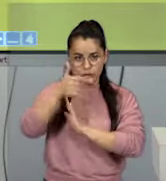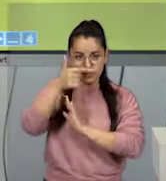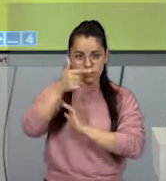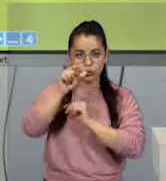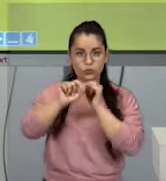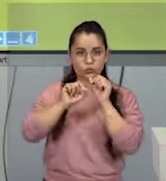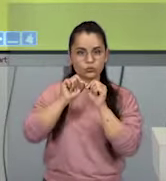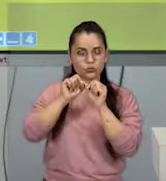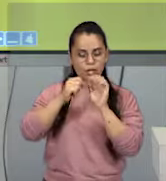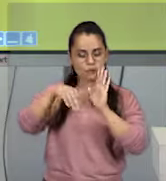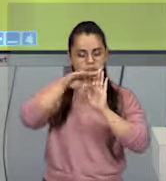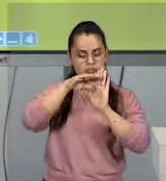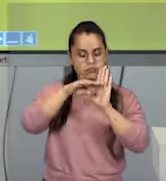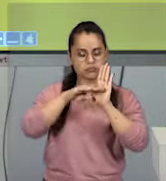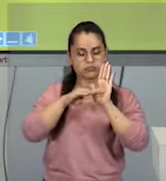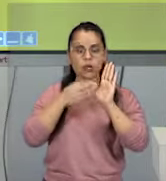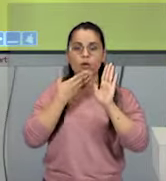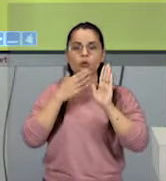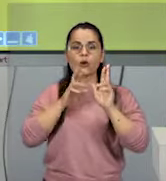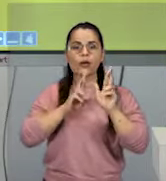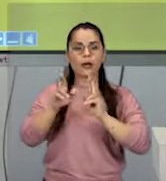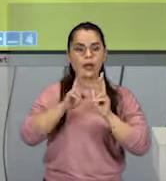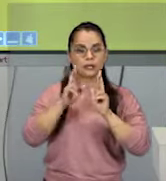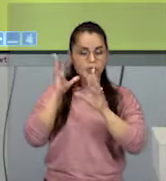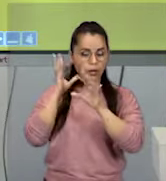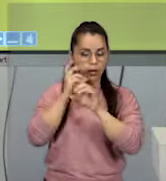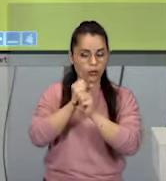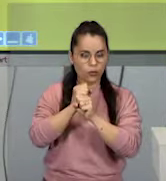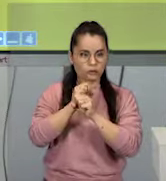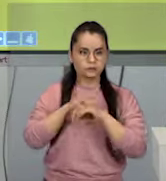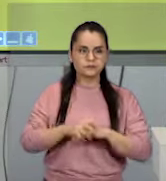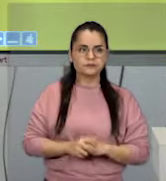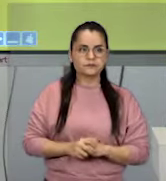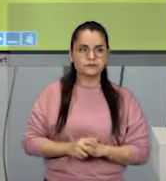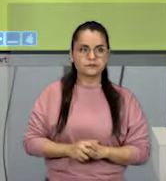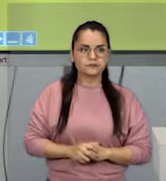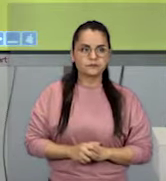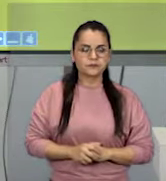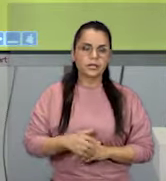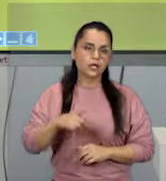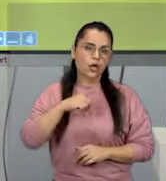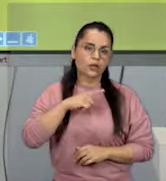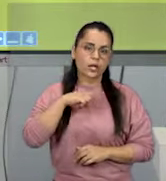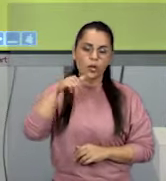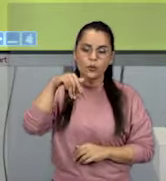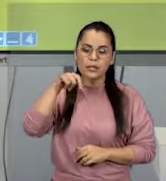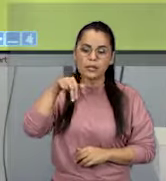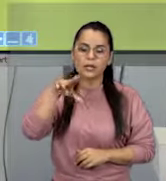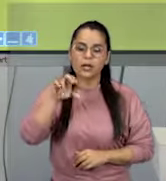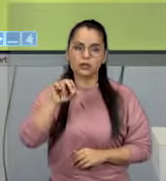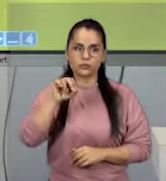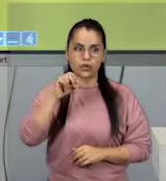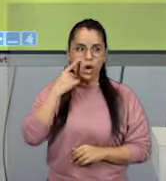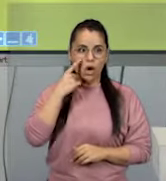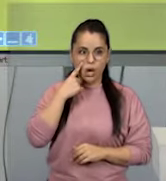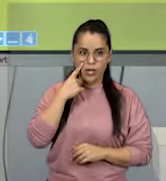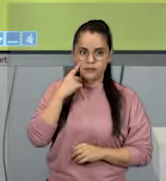pasto estabelecer as relações estequiométricas e fazer o cálculo bom então tem a reação do metano